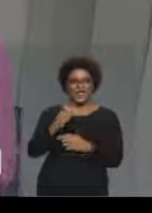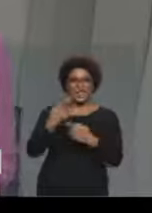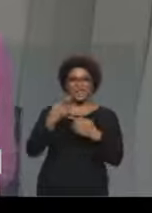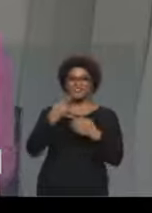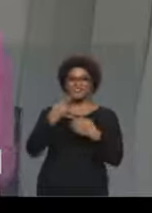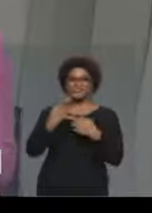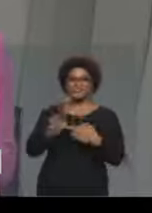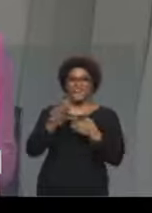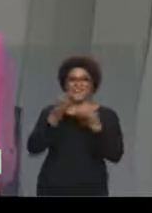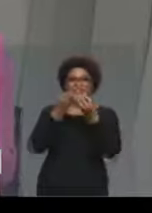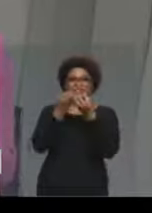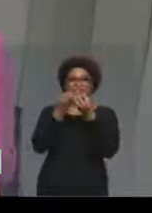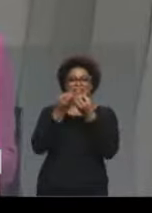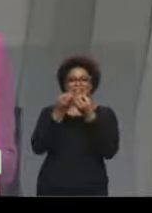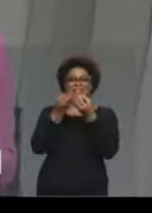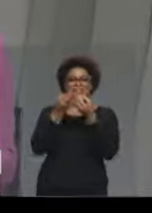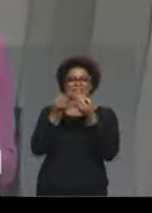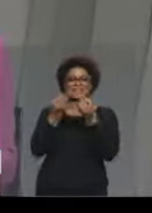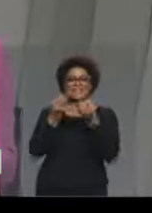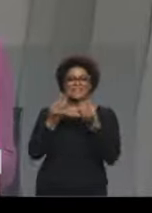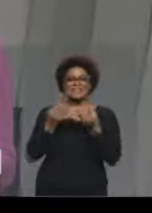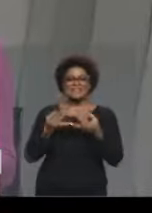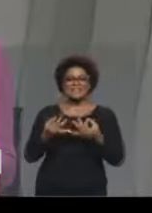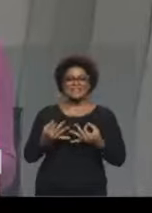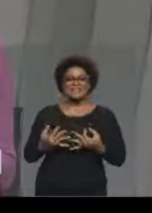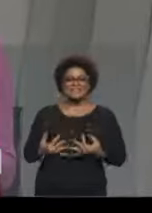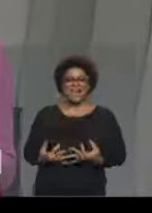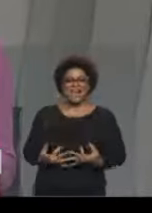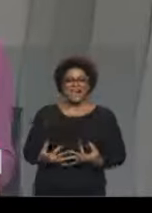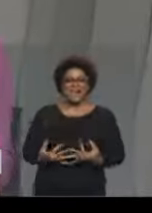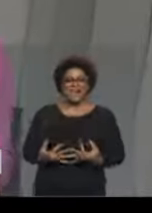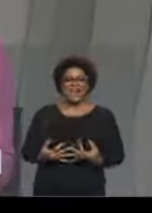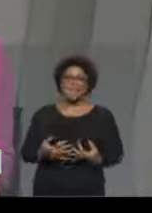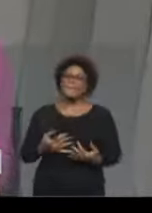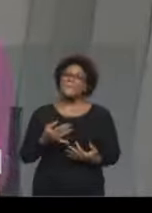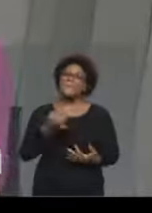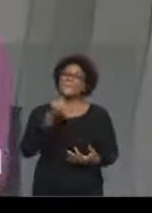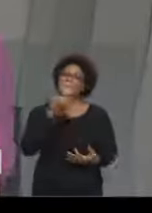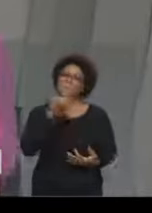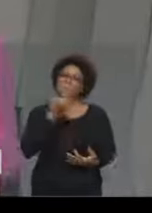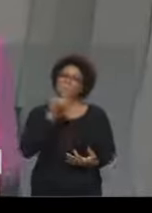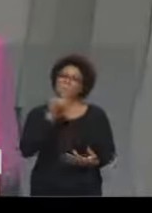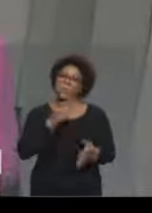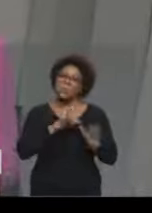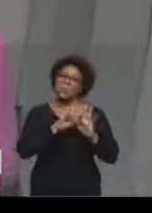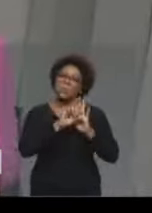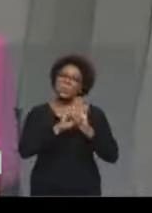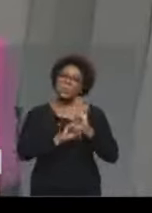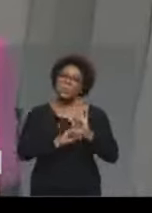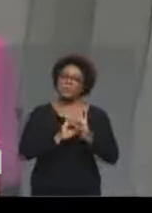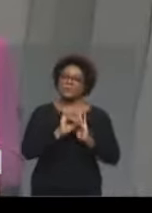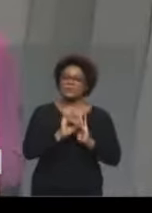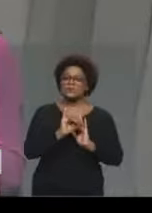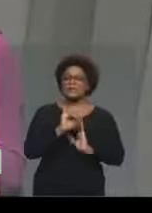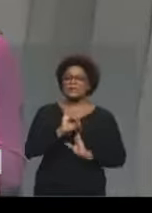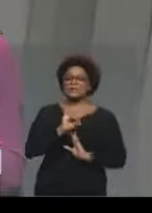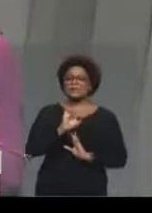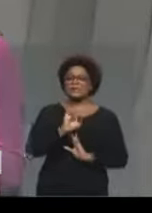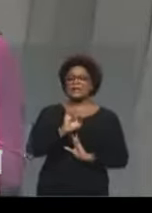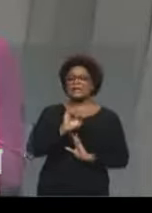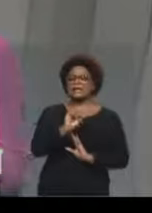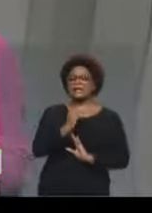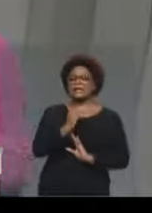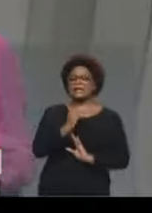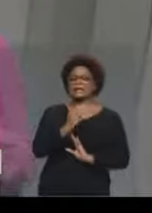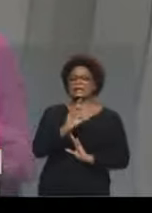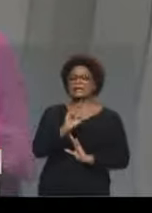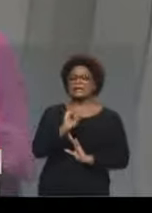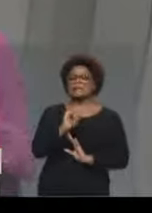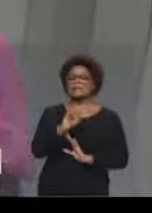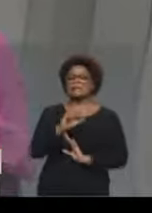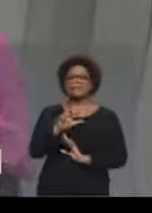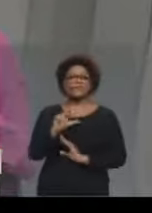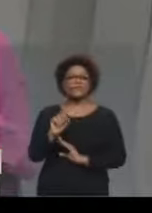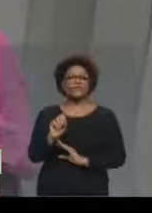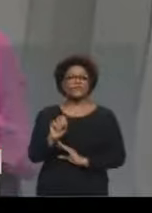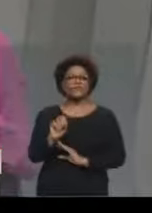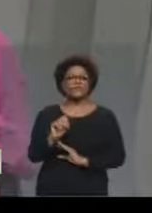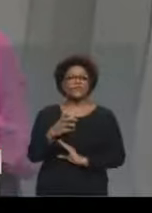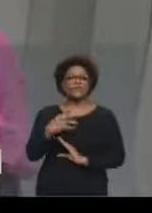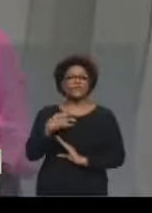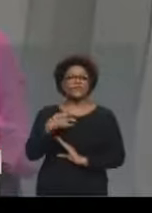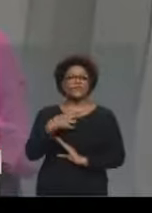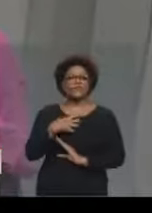descritivo, você não vai interpretá-lo da mesma maneira que você interpreta um texto lá que